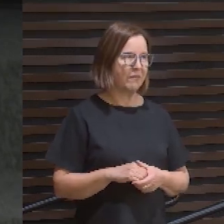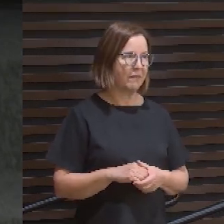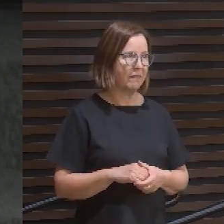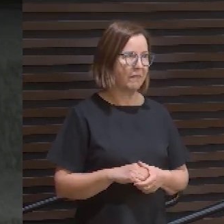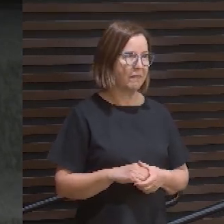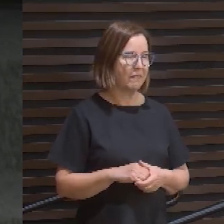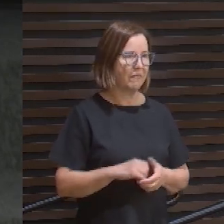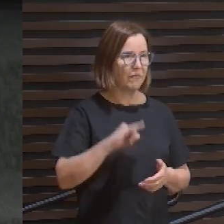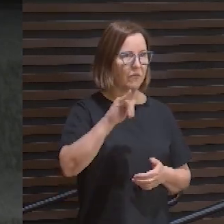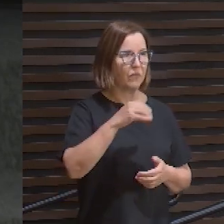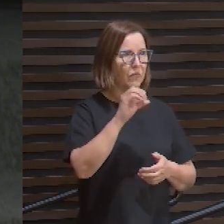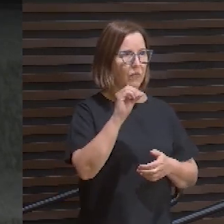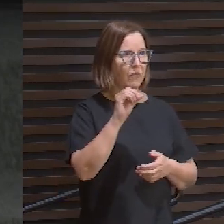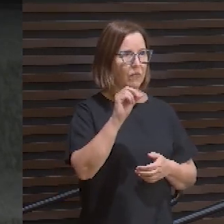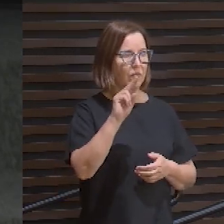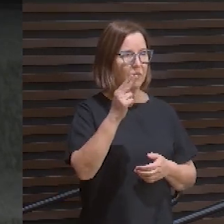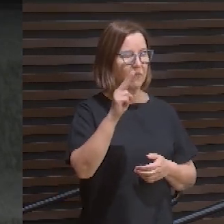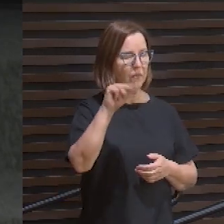John Piper.